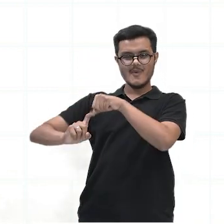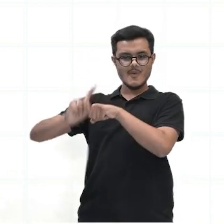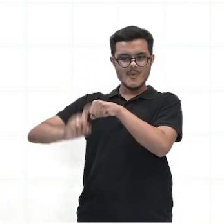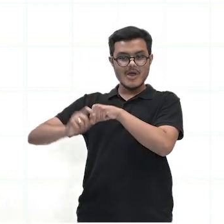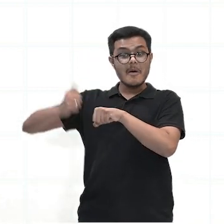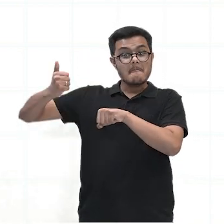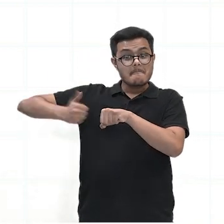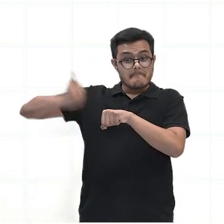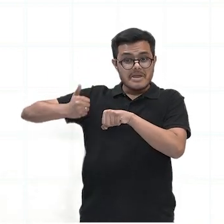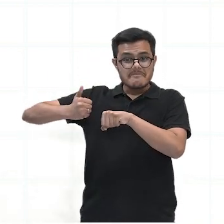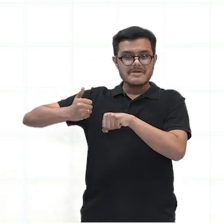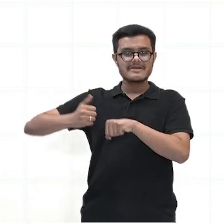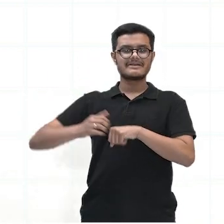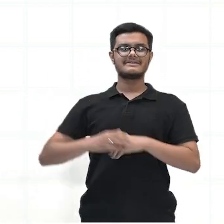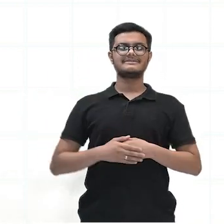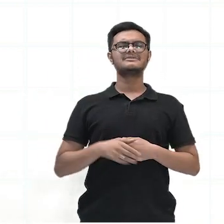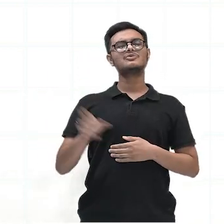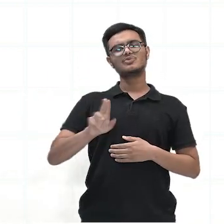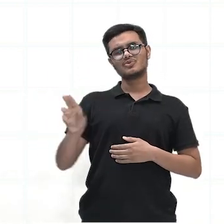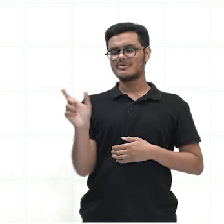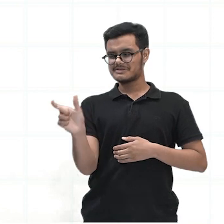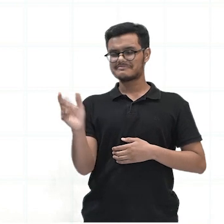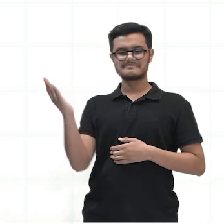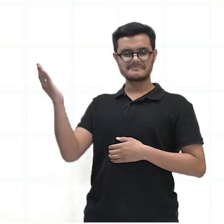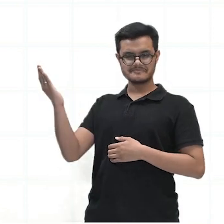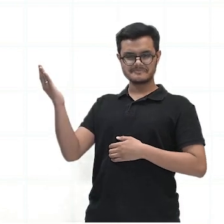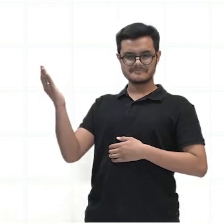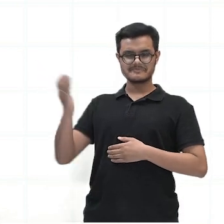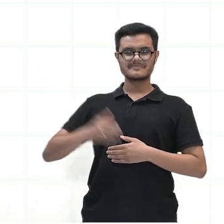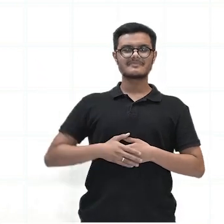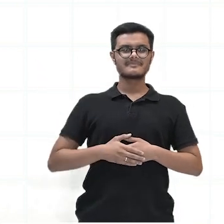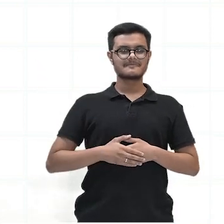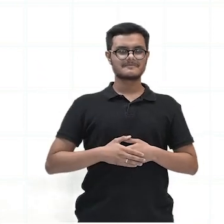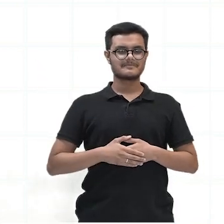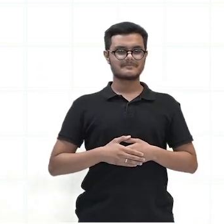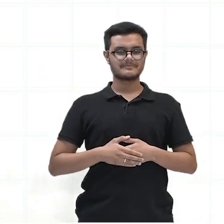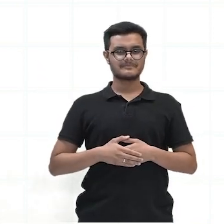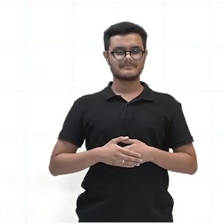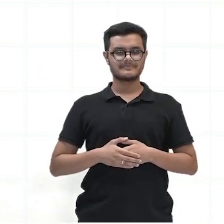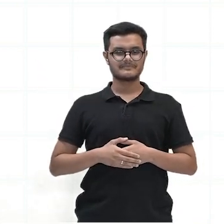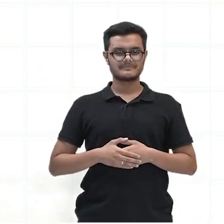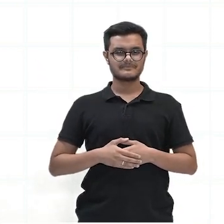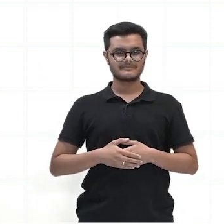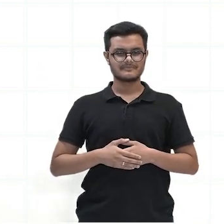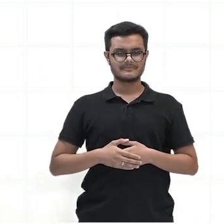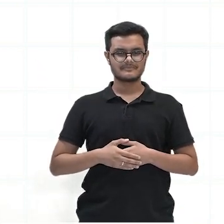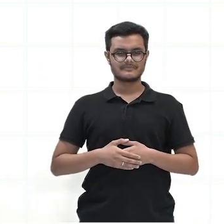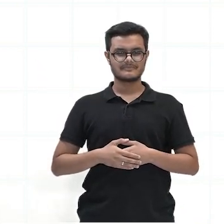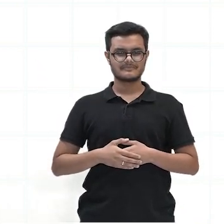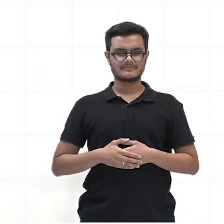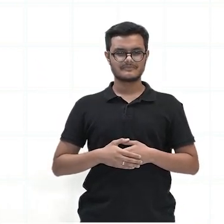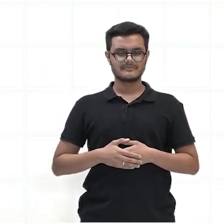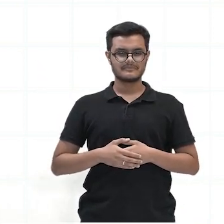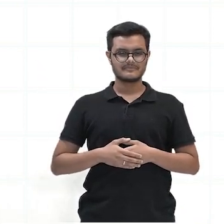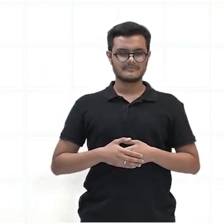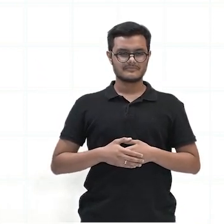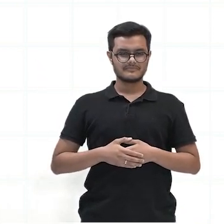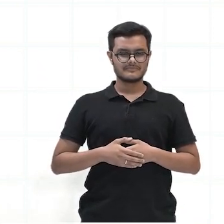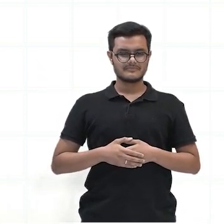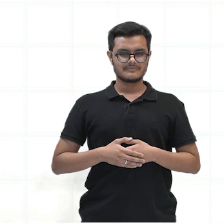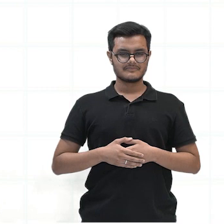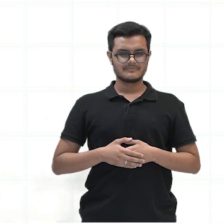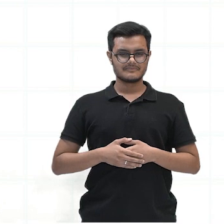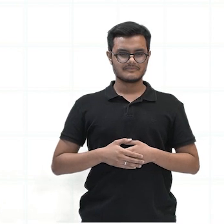artista chamado Shigetaka Kurita, certo? E aí, continua um pouquinho mais, ó. He